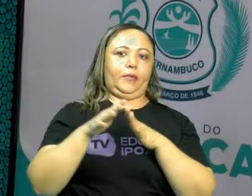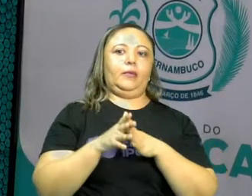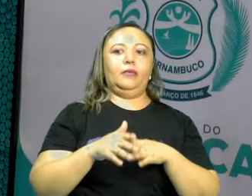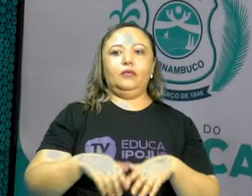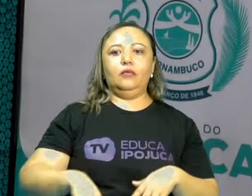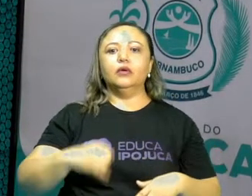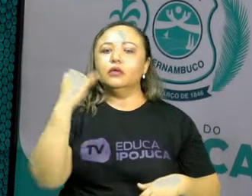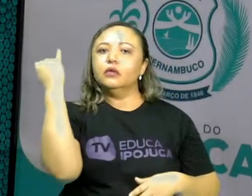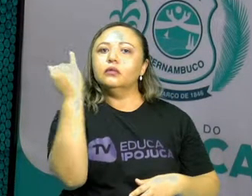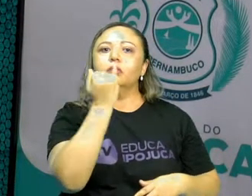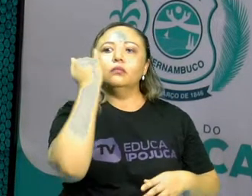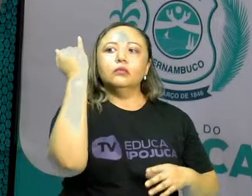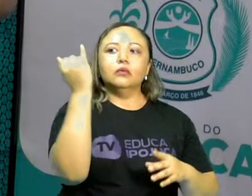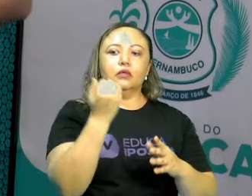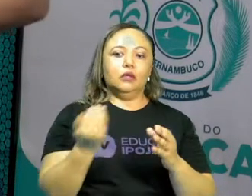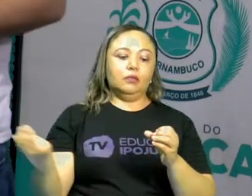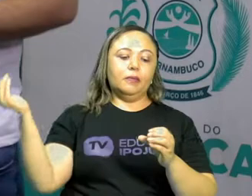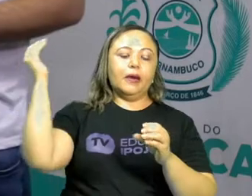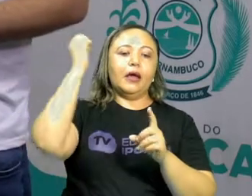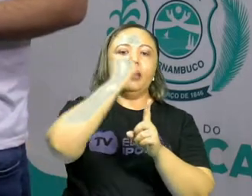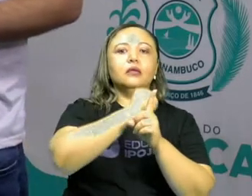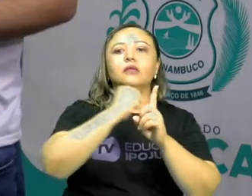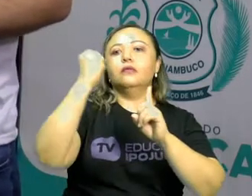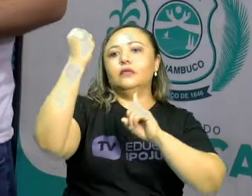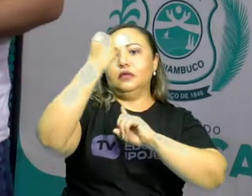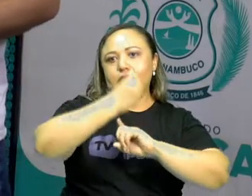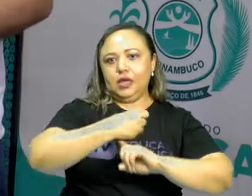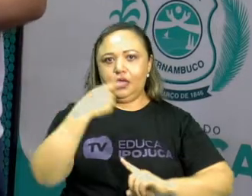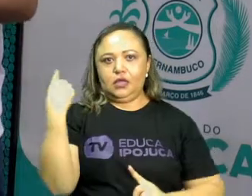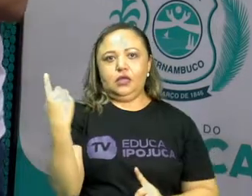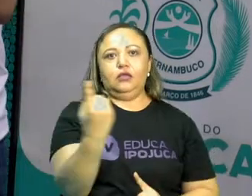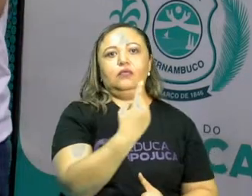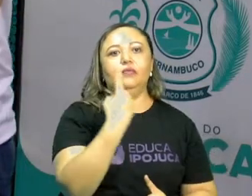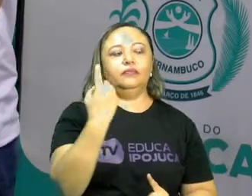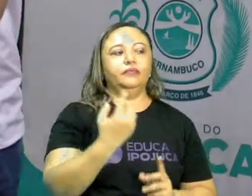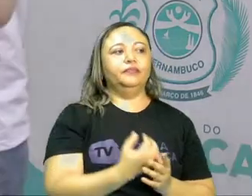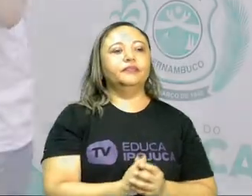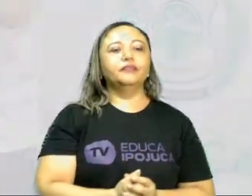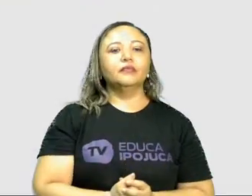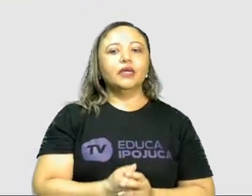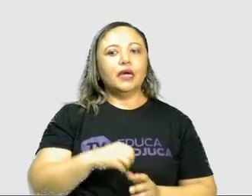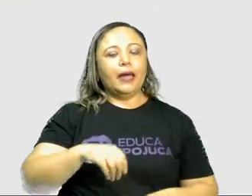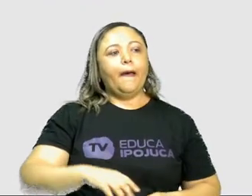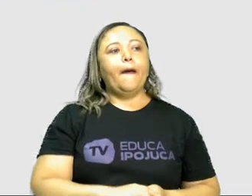sociedade. Então, estão prontos para a aula? Vamos lá então? Vamos lá.